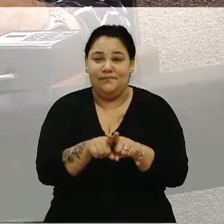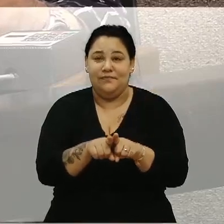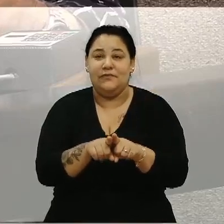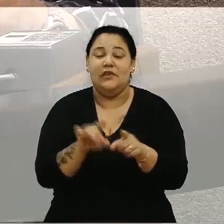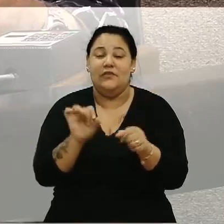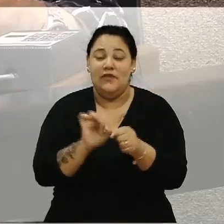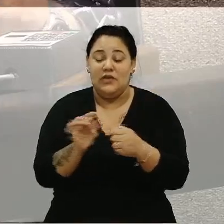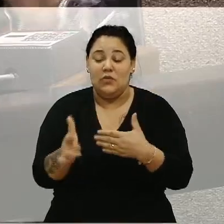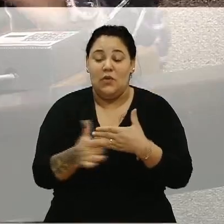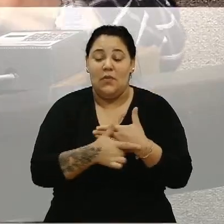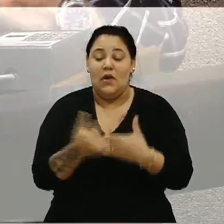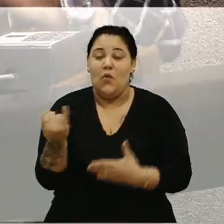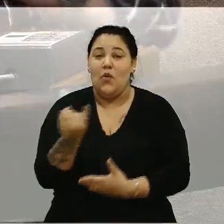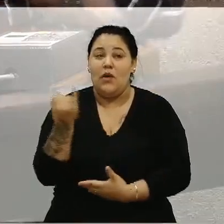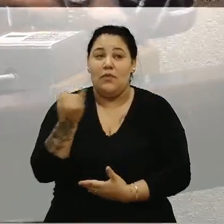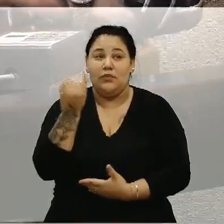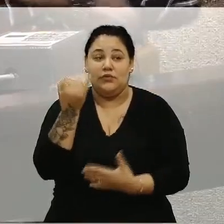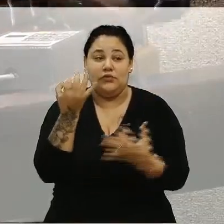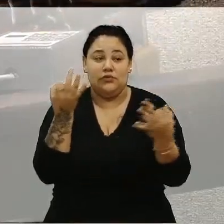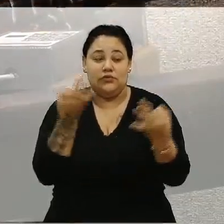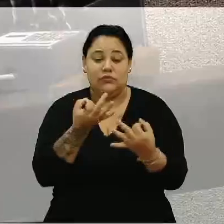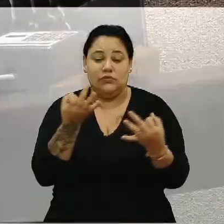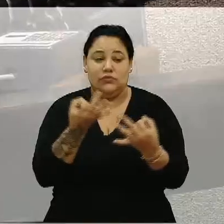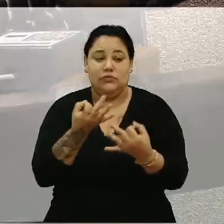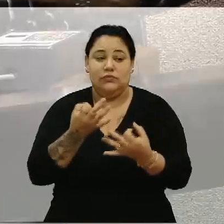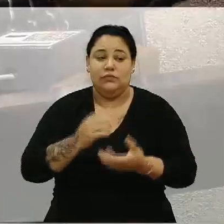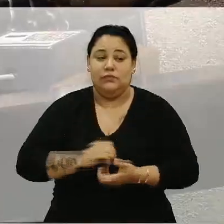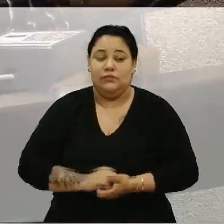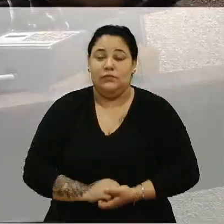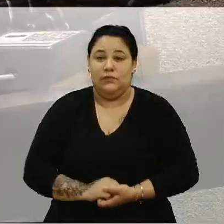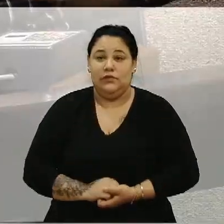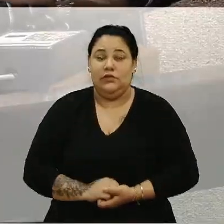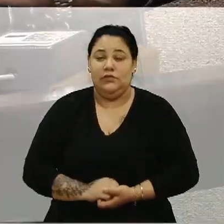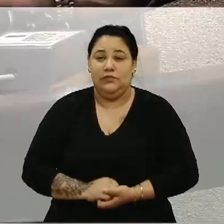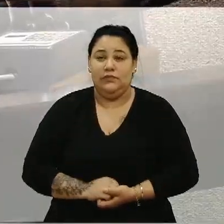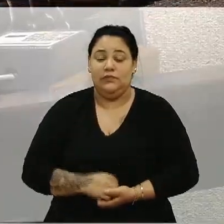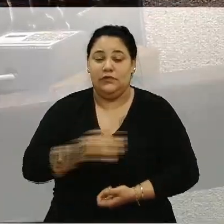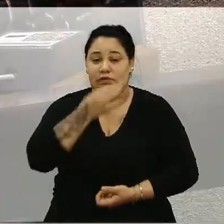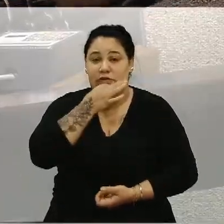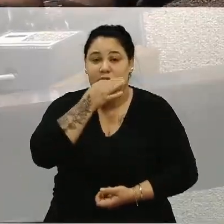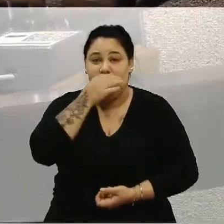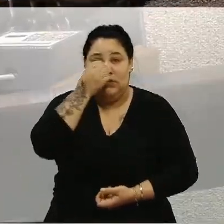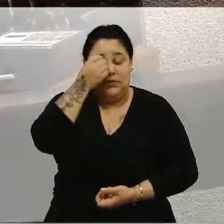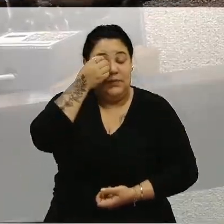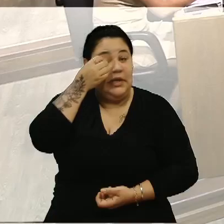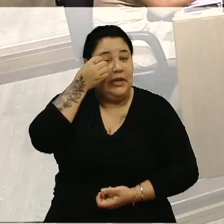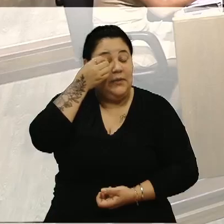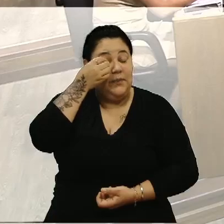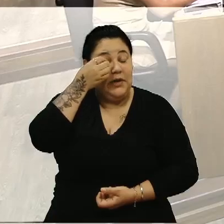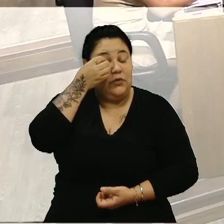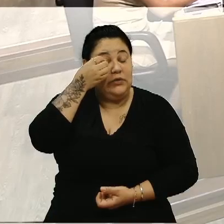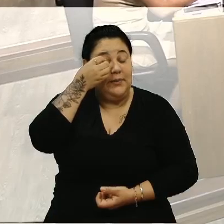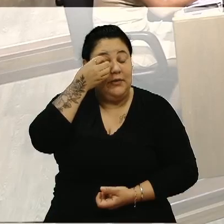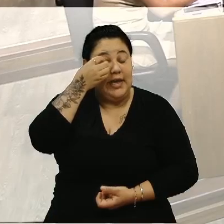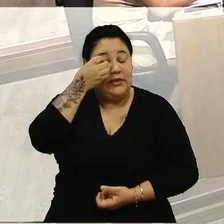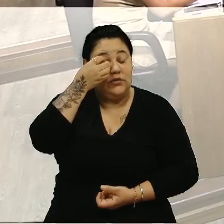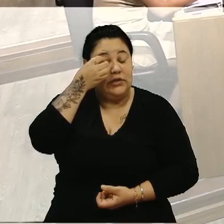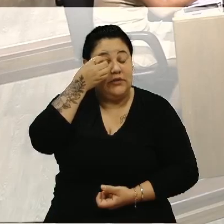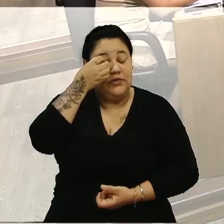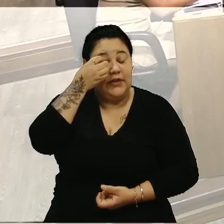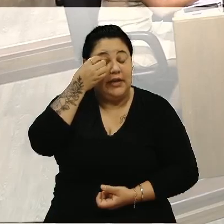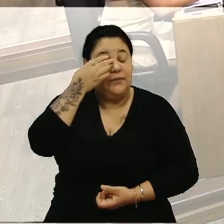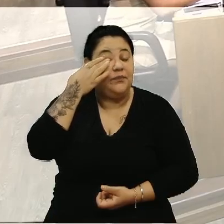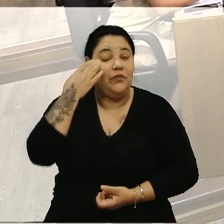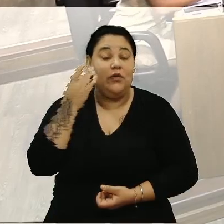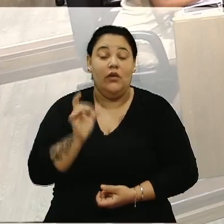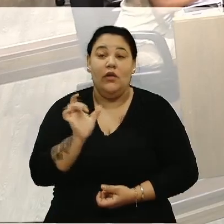um papel de excelência ao nosso lado, trabalhando em prol de Caxias do Sul. Muito obrigado, presidente Marisol. Com a